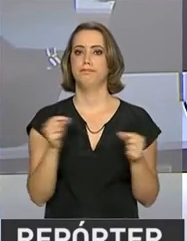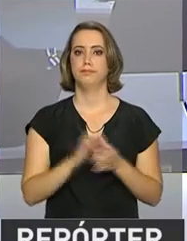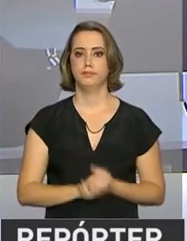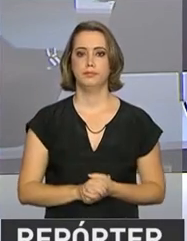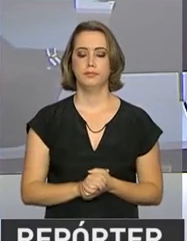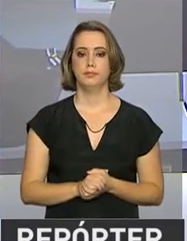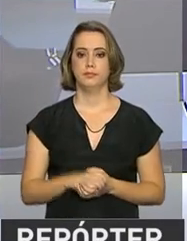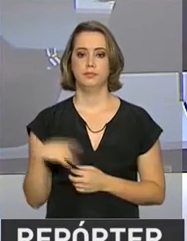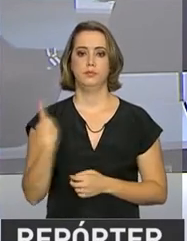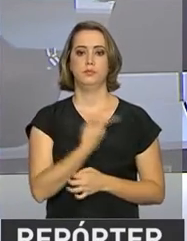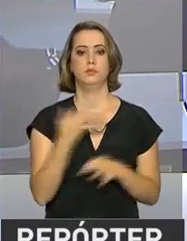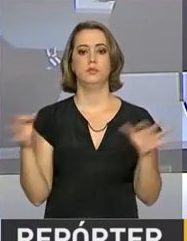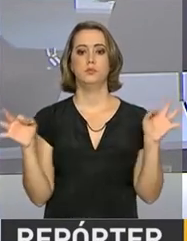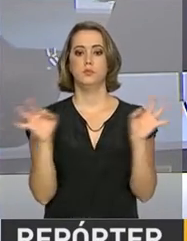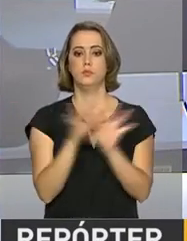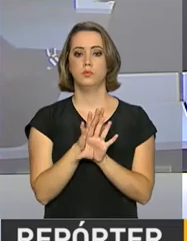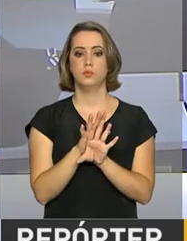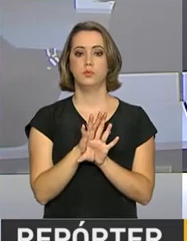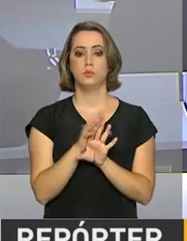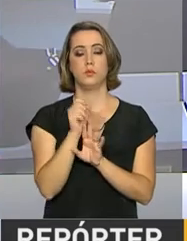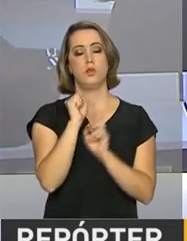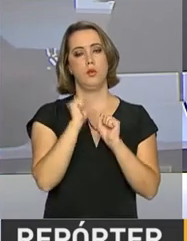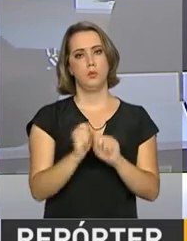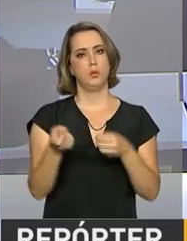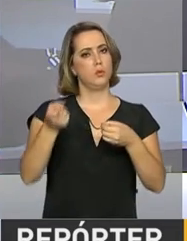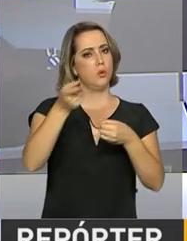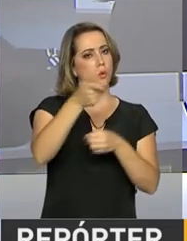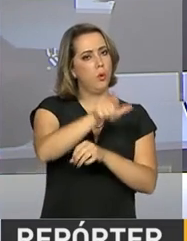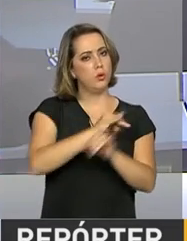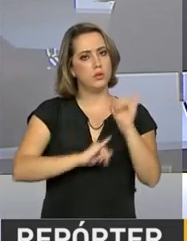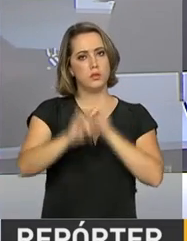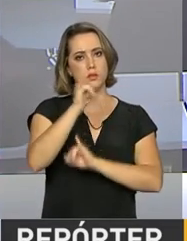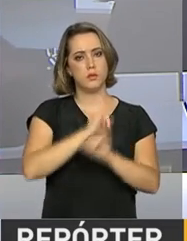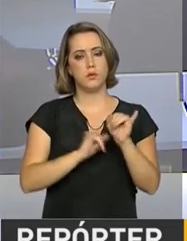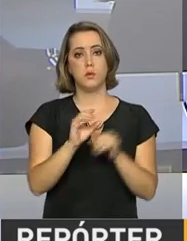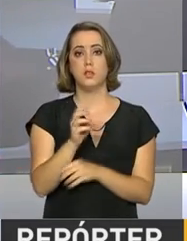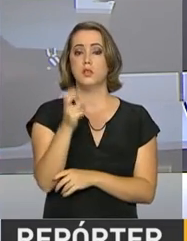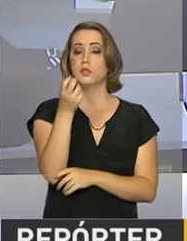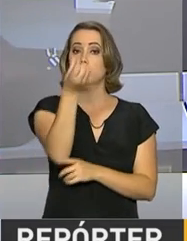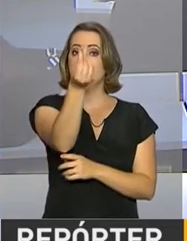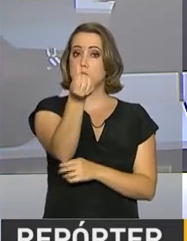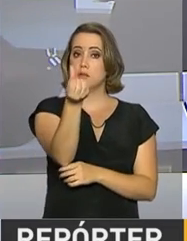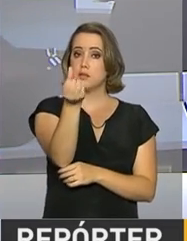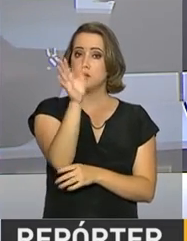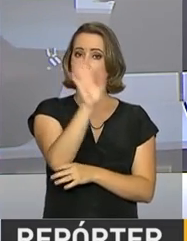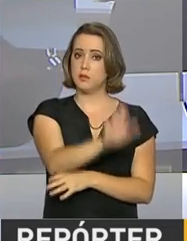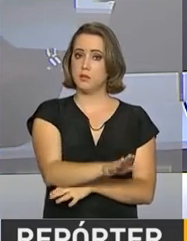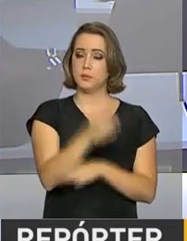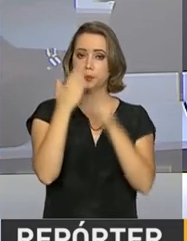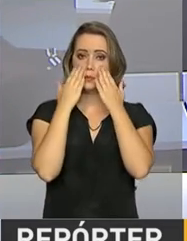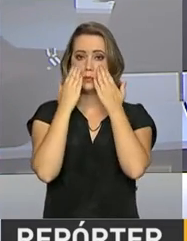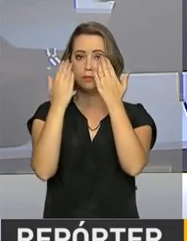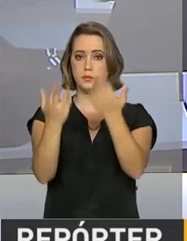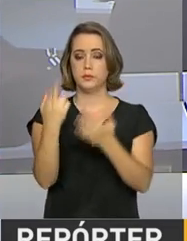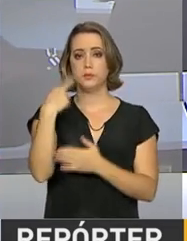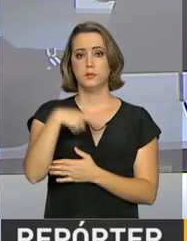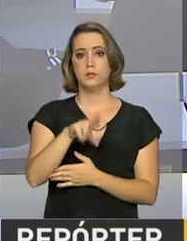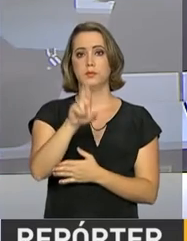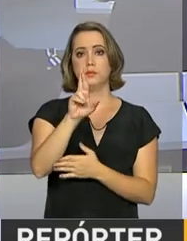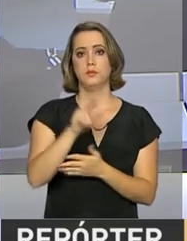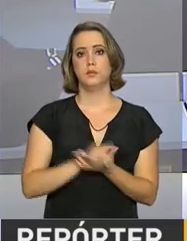nós ficamos por aqui podemos voltar a qualquer momento com mais informações ou às seis da tarde na próxima edição do repórter